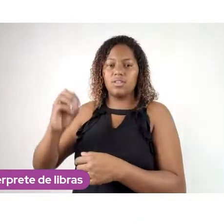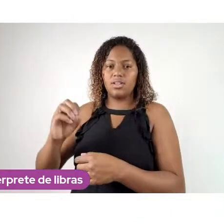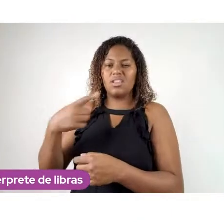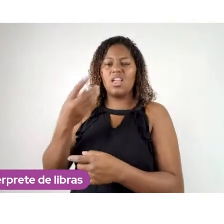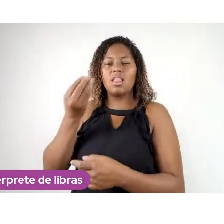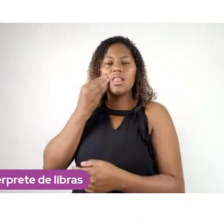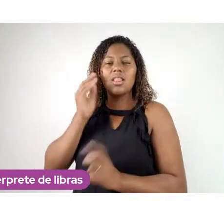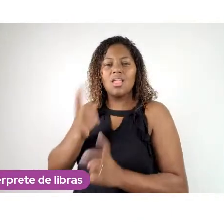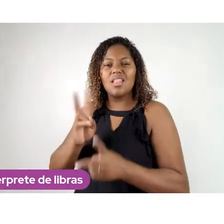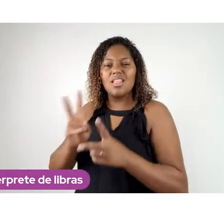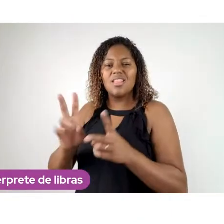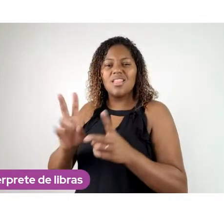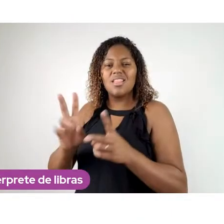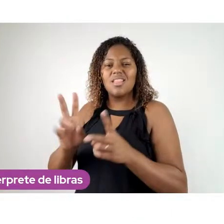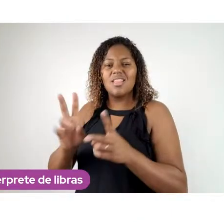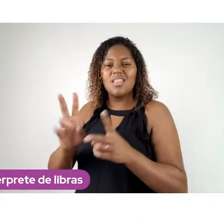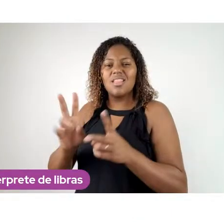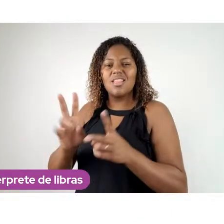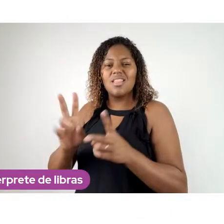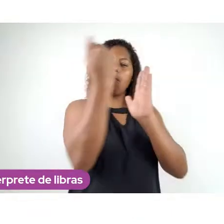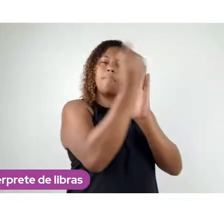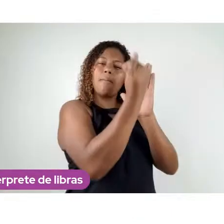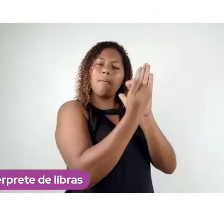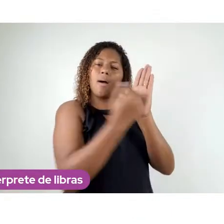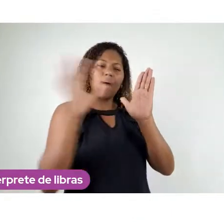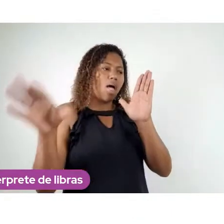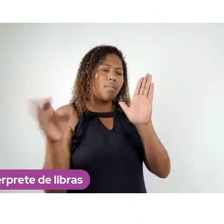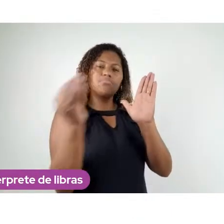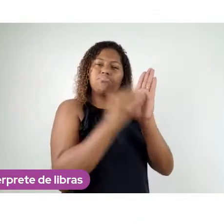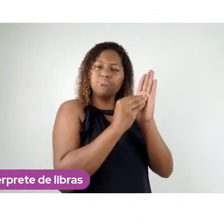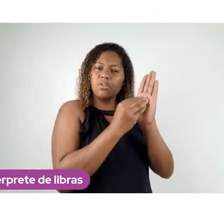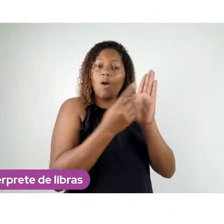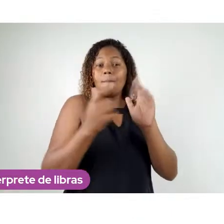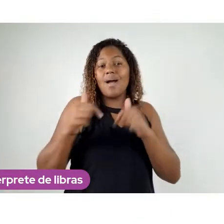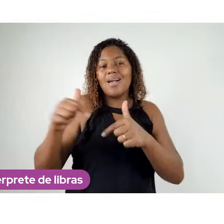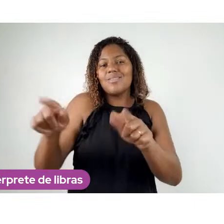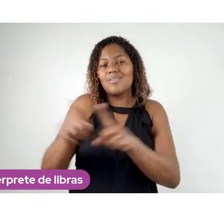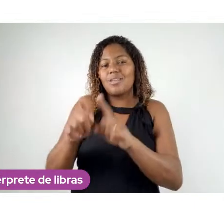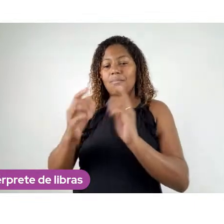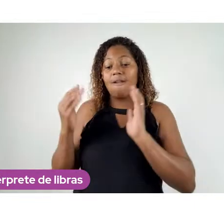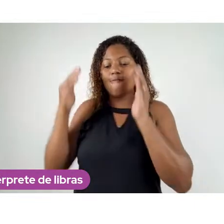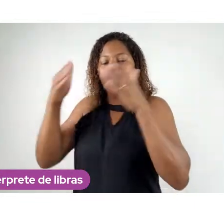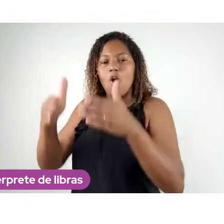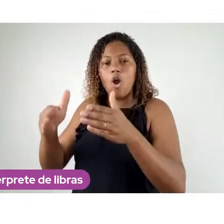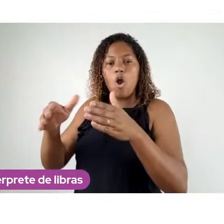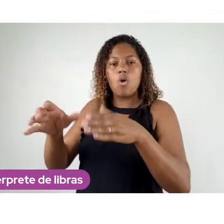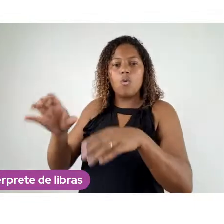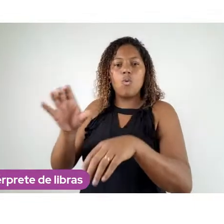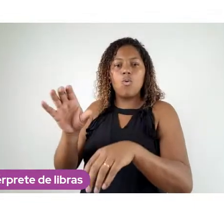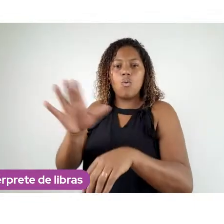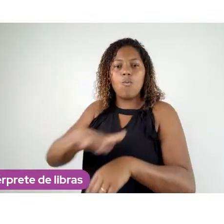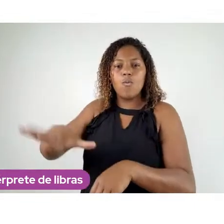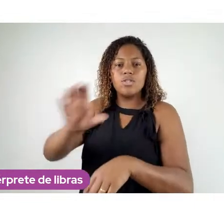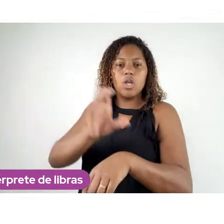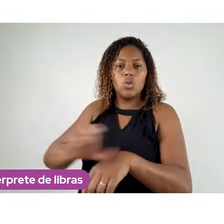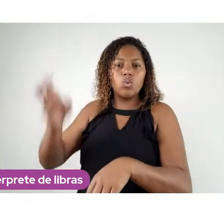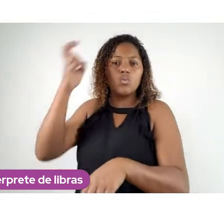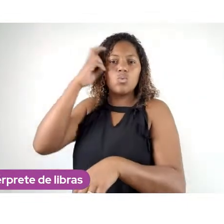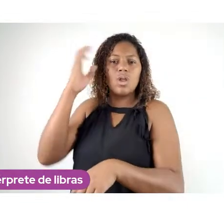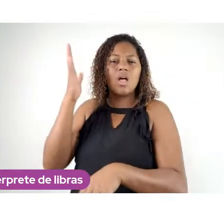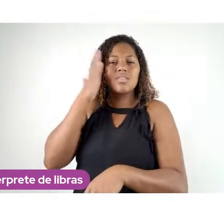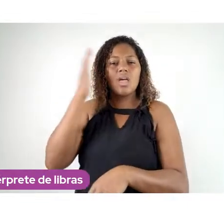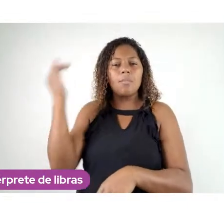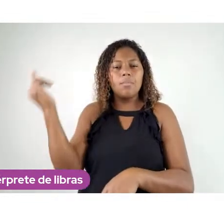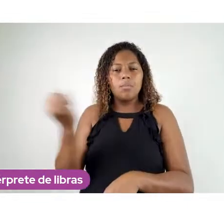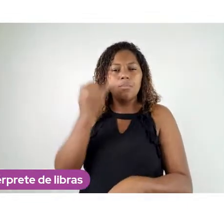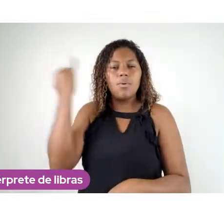nossa programação alguma ação voltada para o setor cultural. Né? A gente sabe da importância da cultura para o bem-estar da